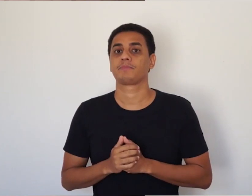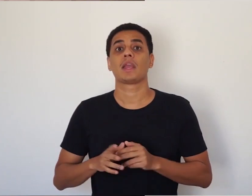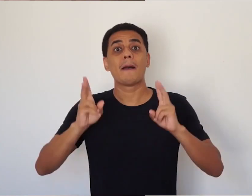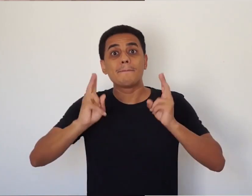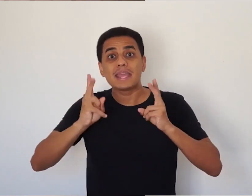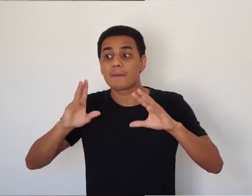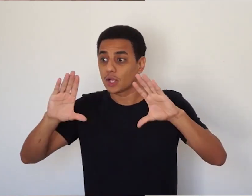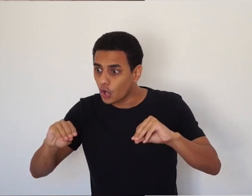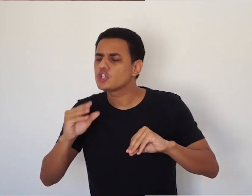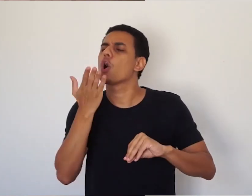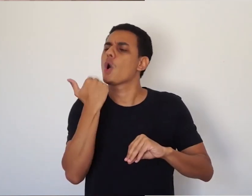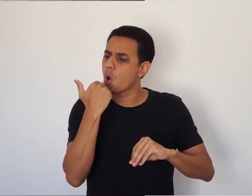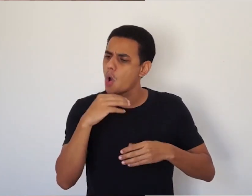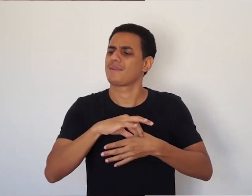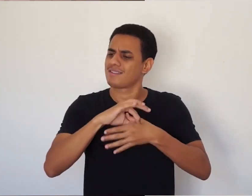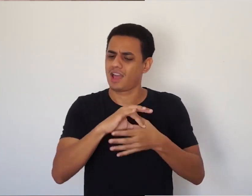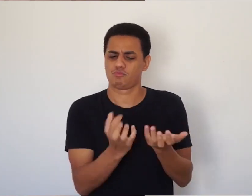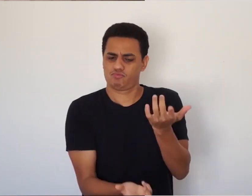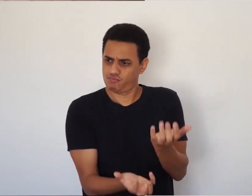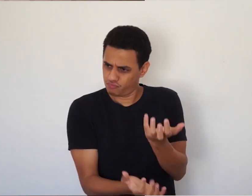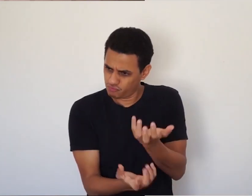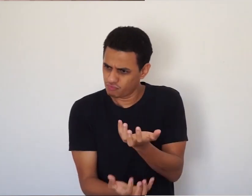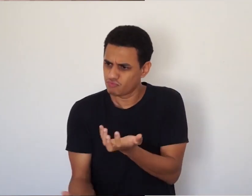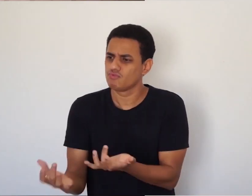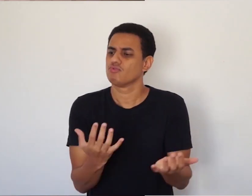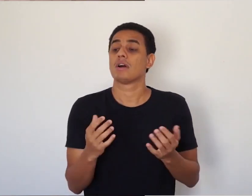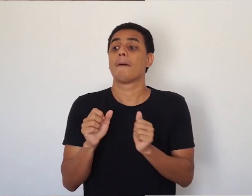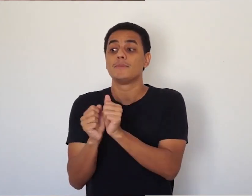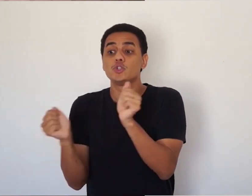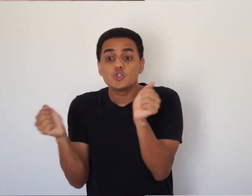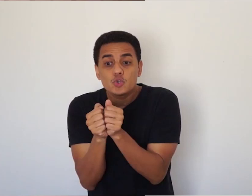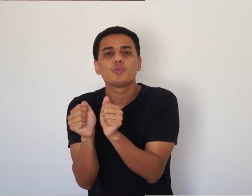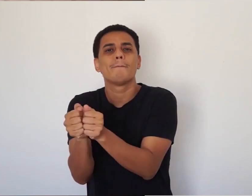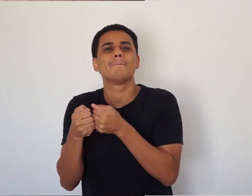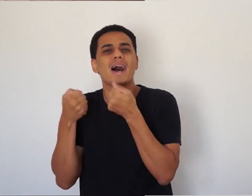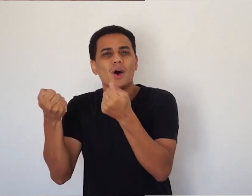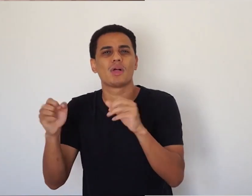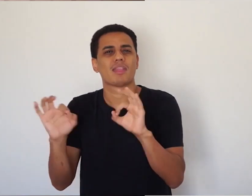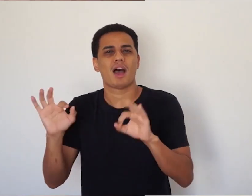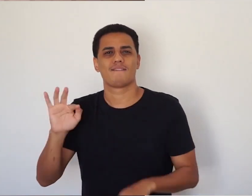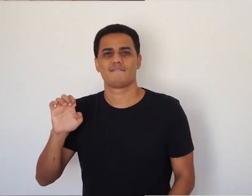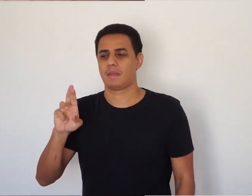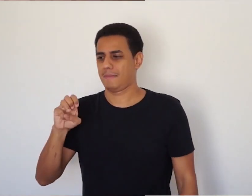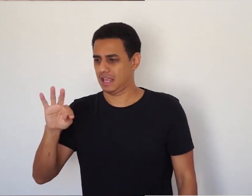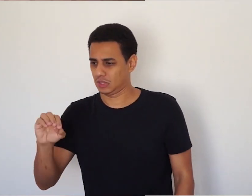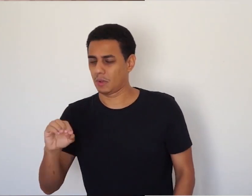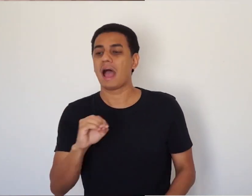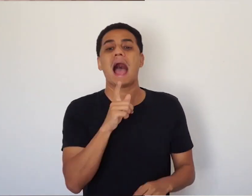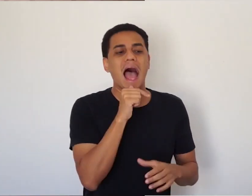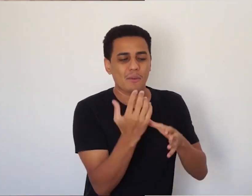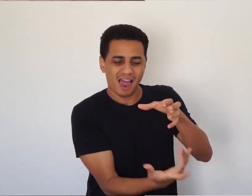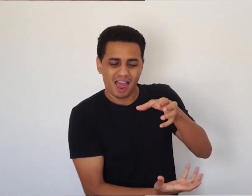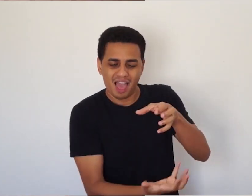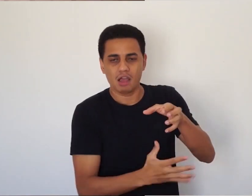animal. Naquela mesma noite comerão a carne assada no fogo, com ervas amargas e pão sem fermento. Não comam